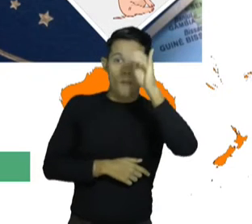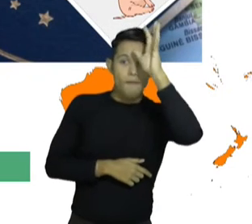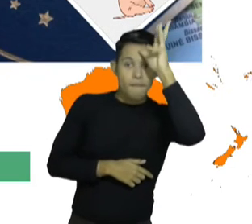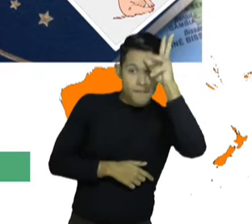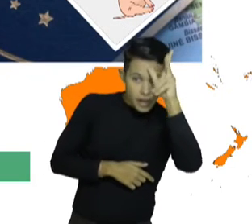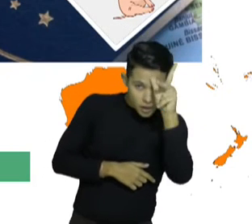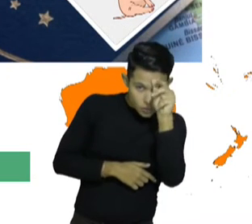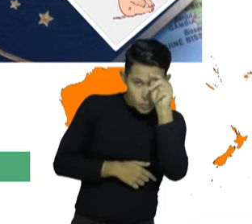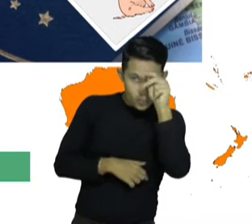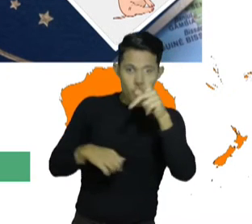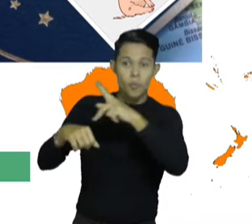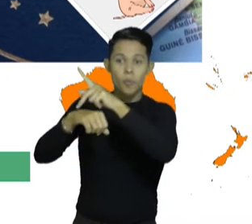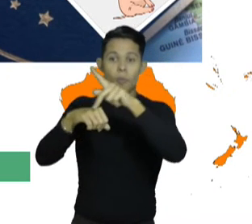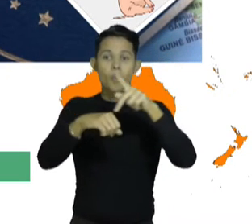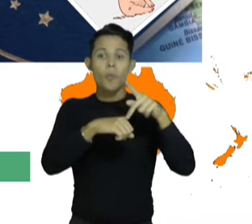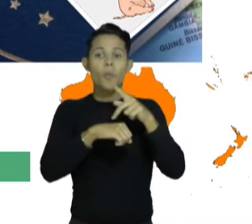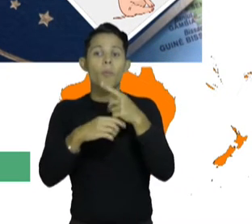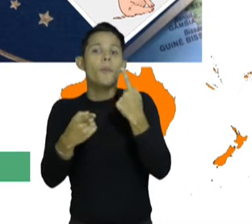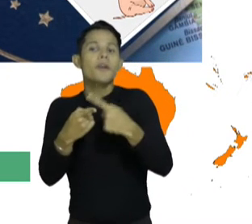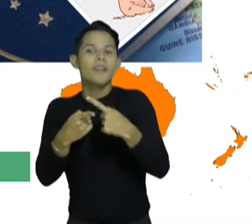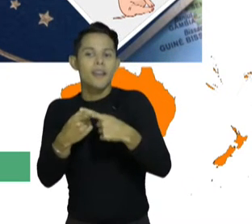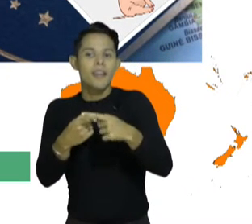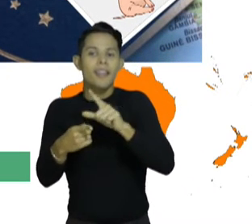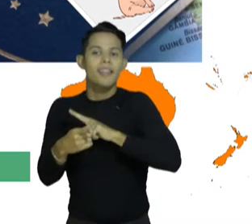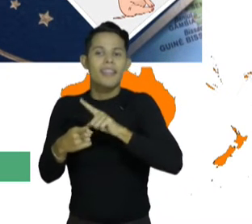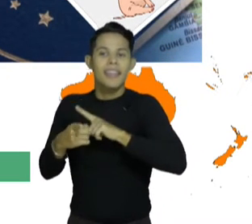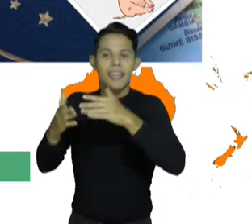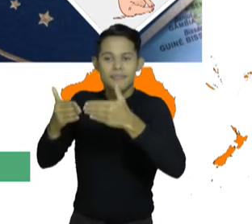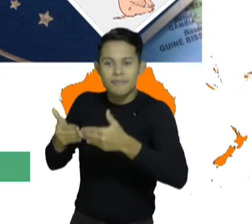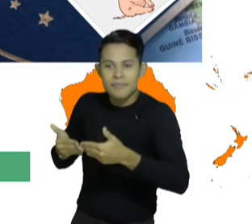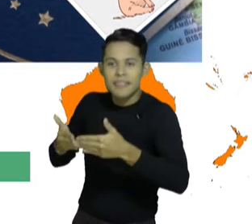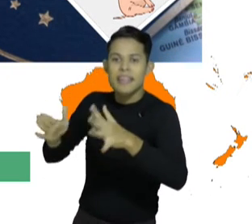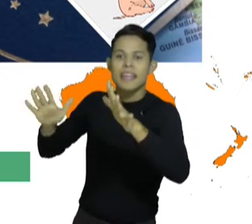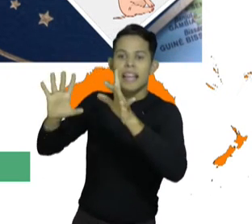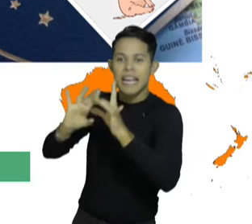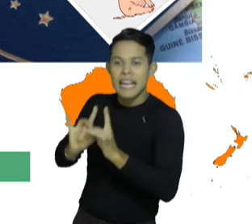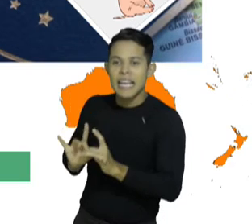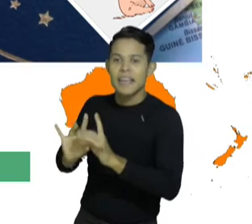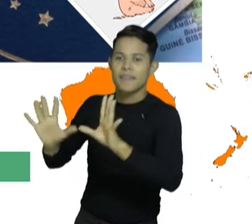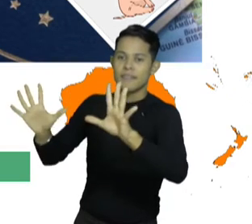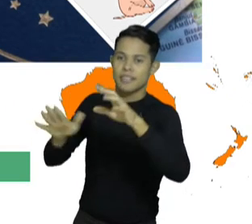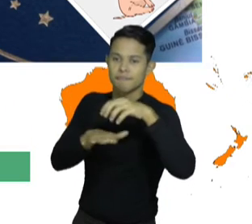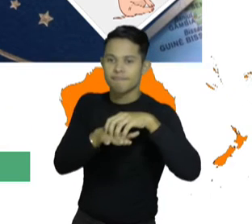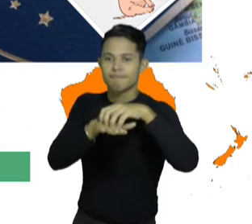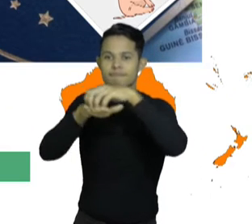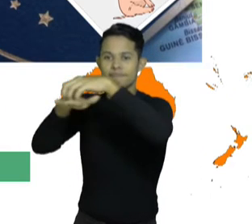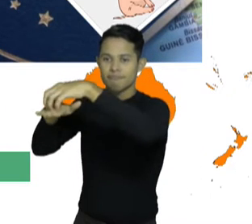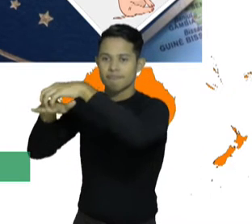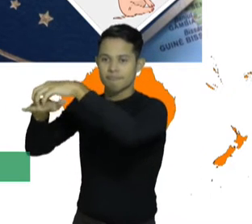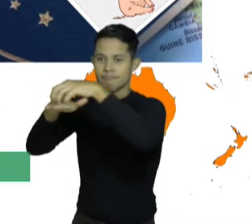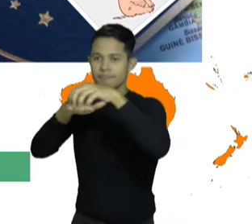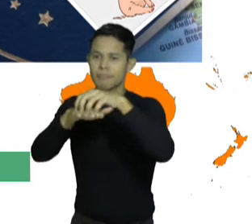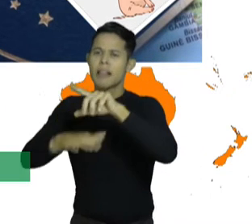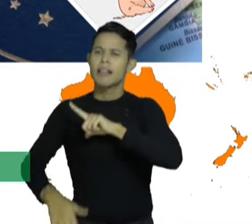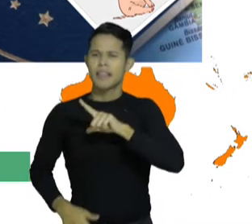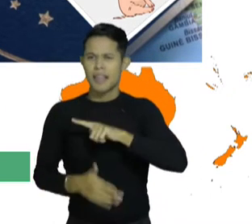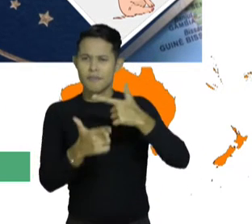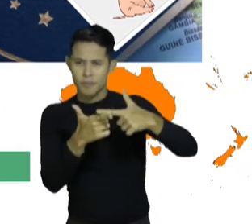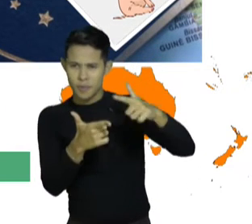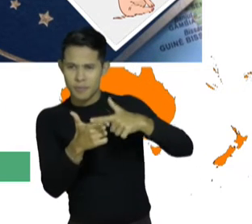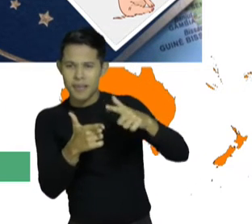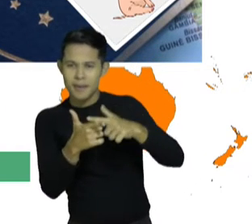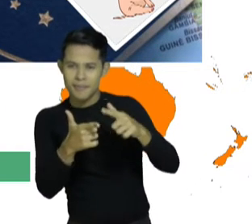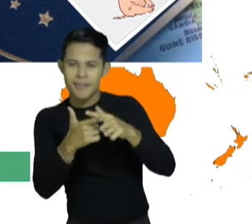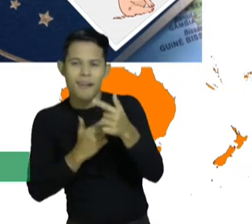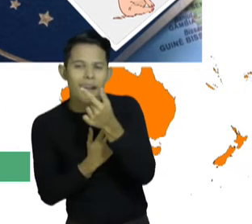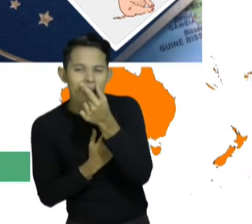Porque temos isso aqui ó passaporte sanitário tivemos um probleminha de influenza aviária há poucos dias que